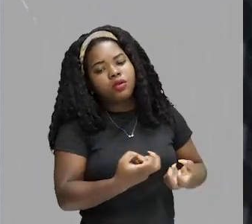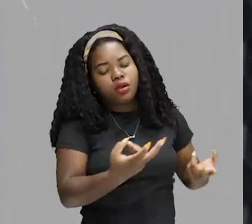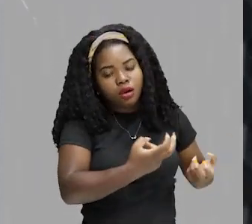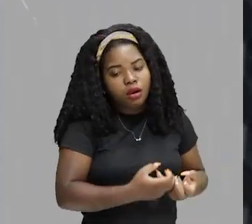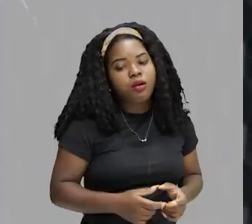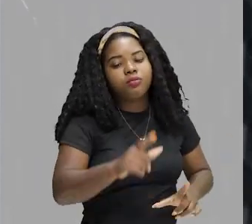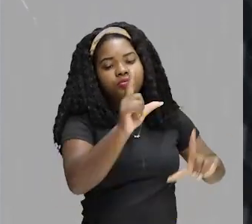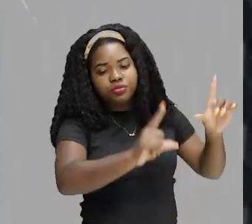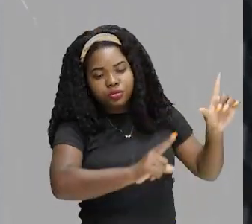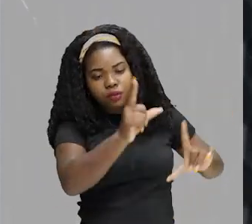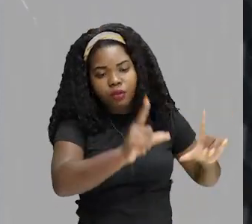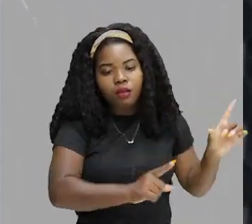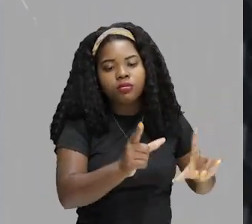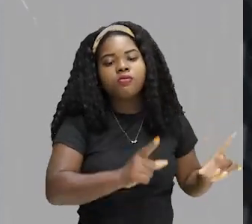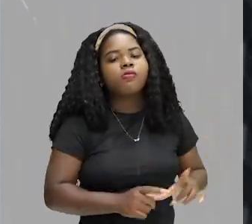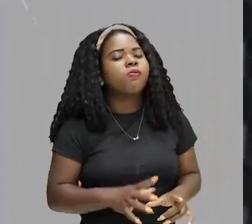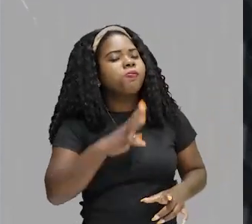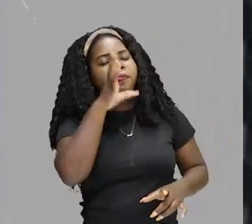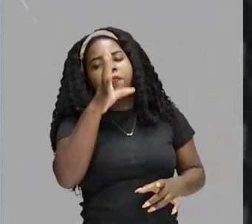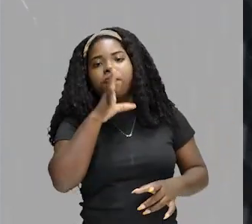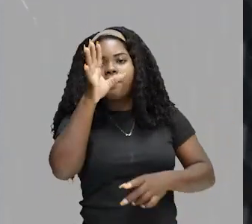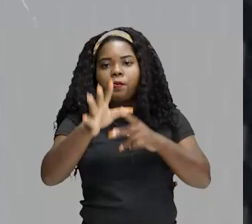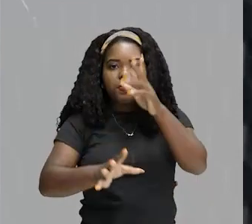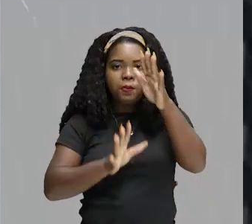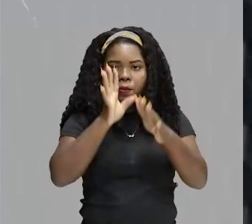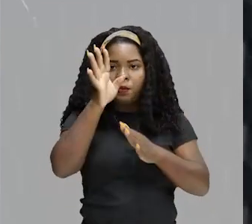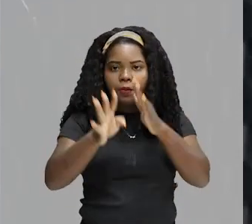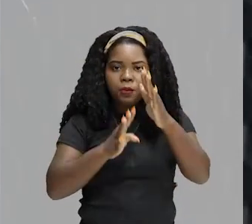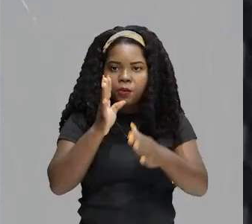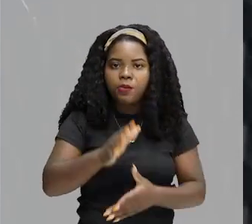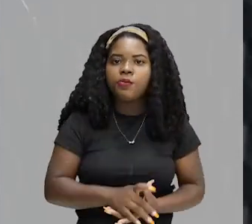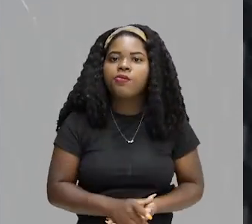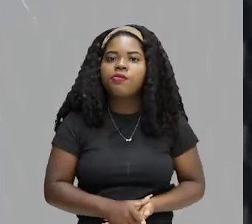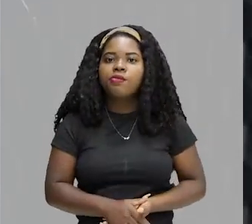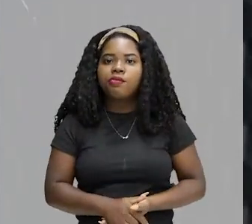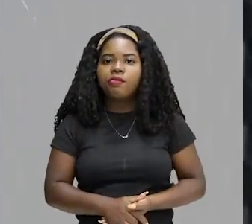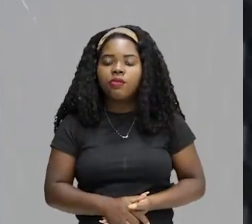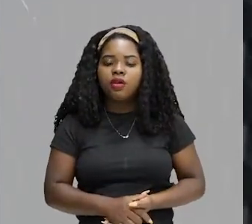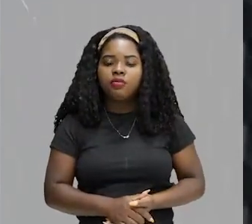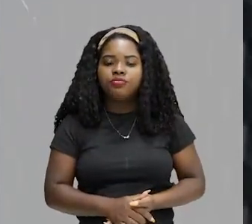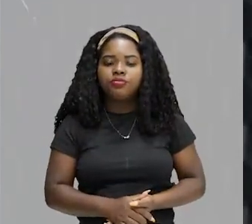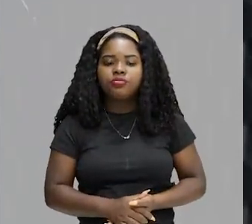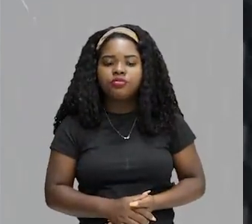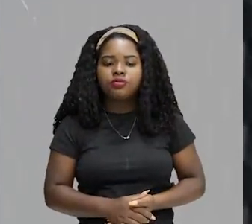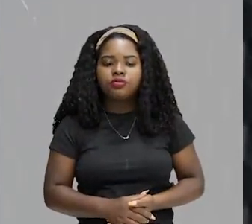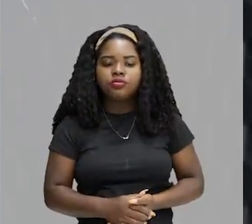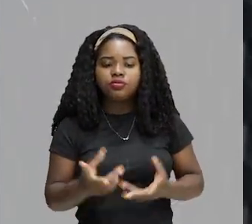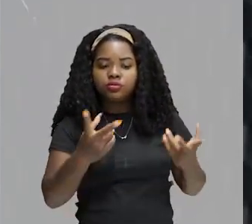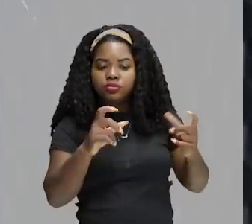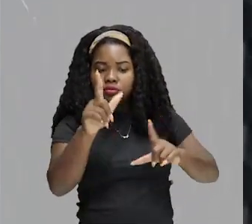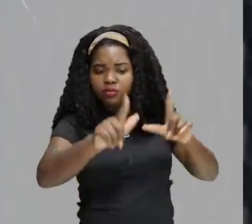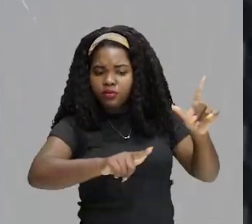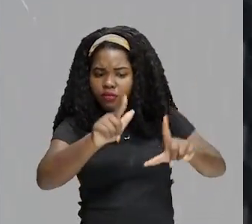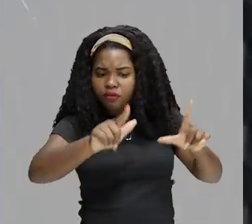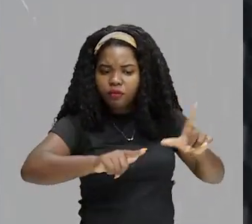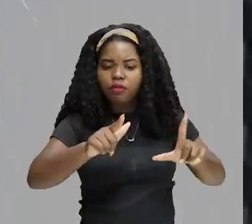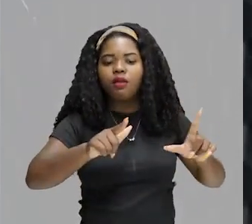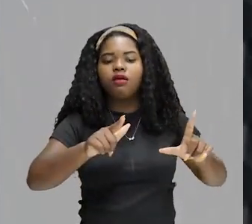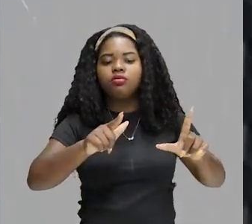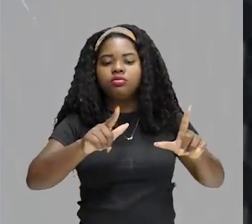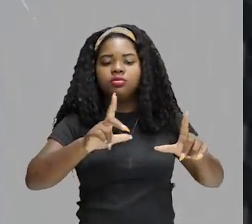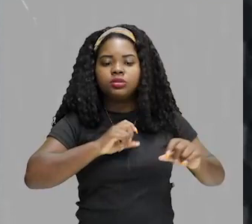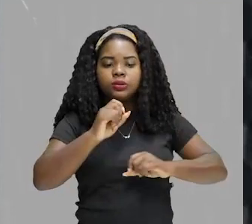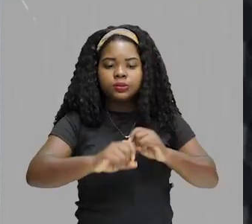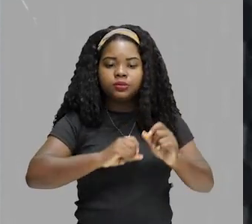forma exagerada, exacerbada, o tempo todo só futebol. Se nós ligarmos a televisão, é programa de